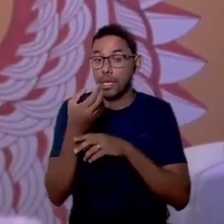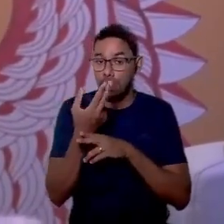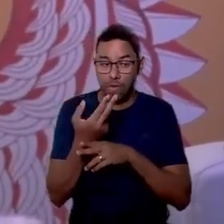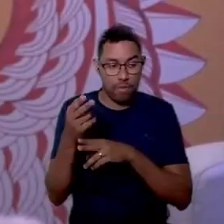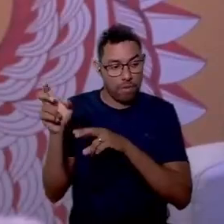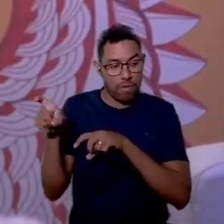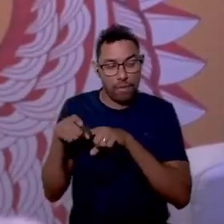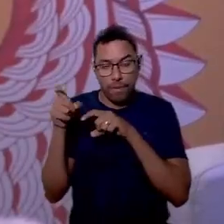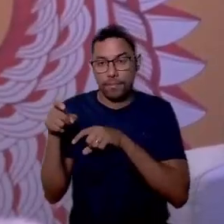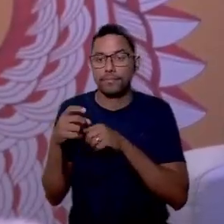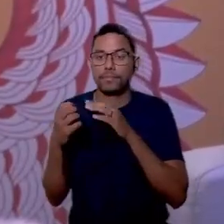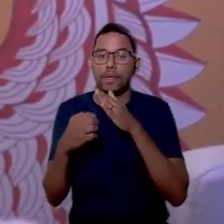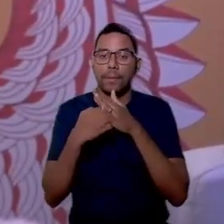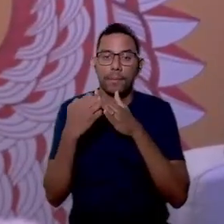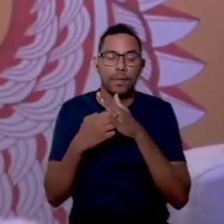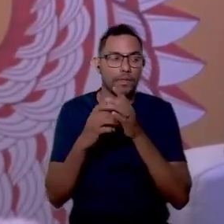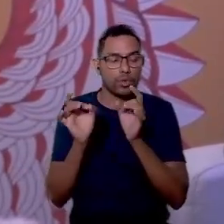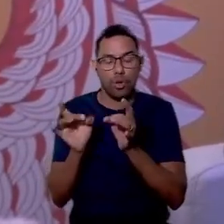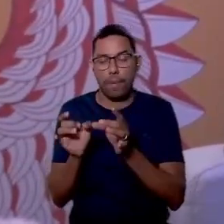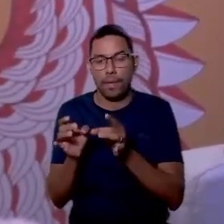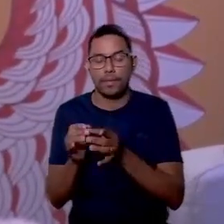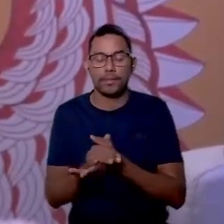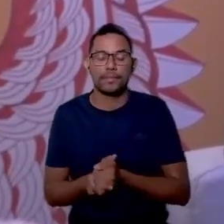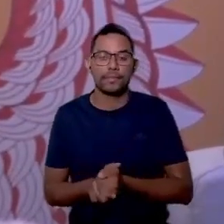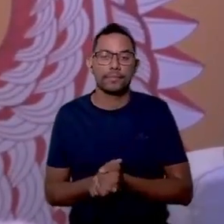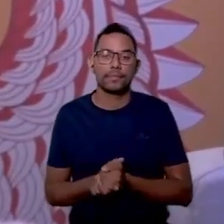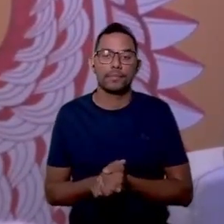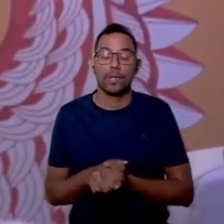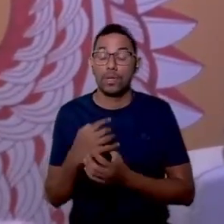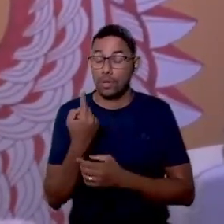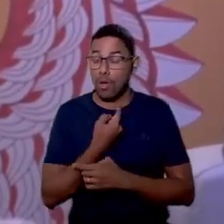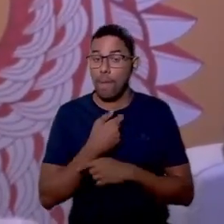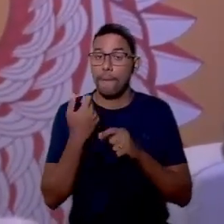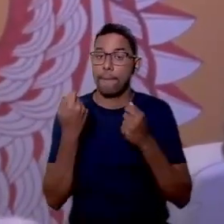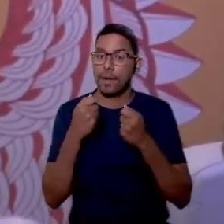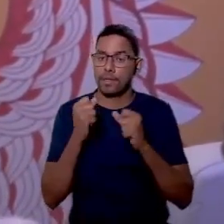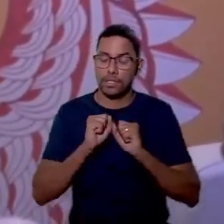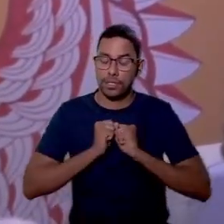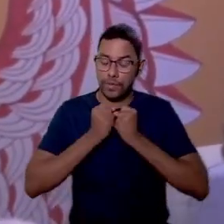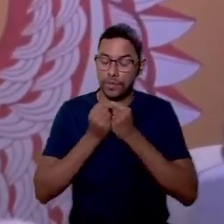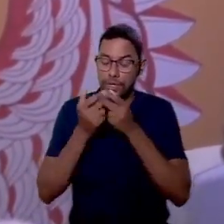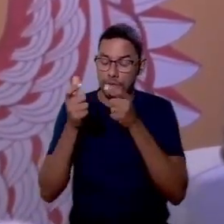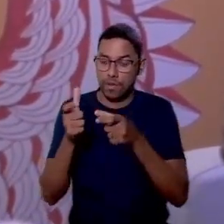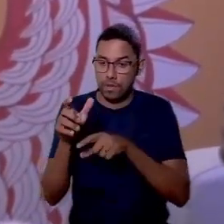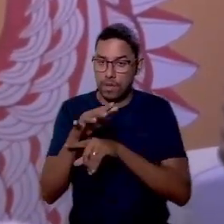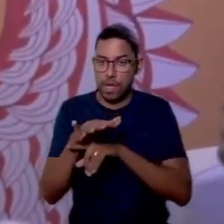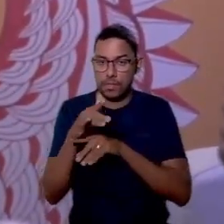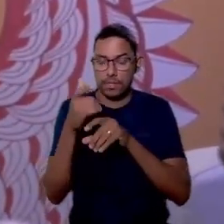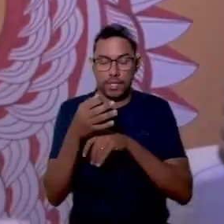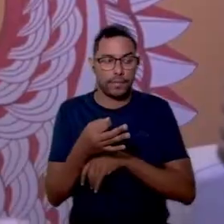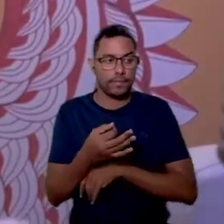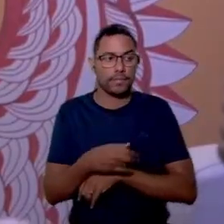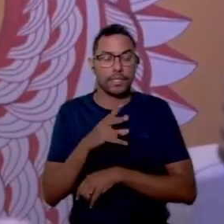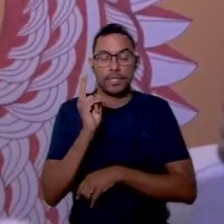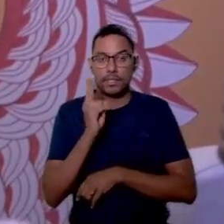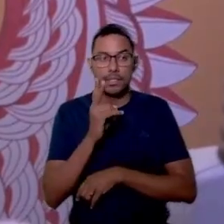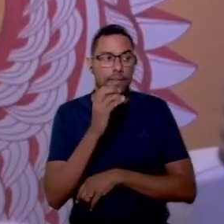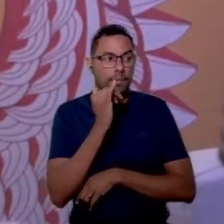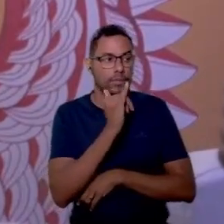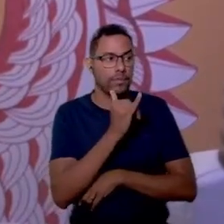é a indústria, como é o comércio, esses setores, nós temos que nos engajar nestes setores. Eu sempre digo também